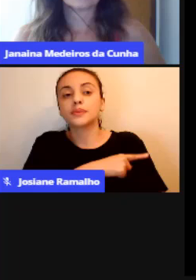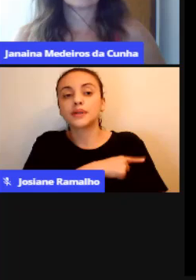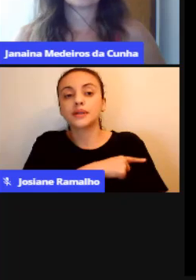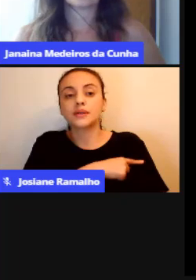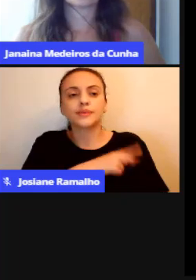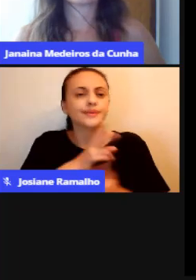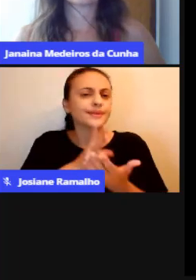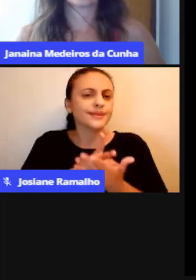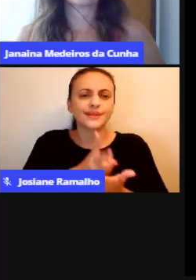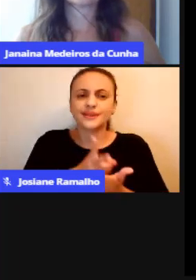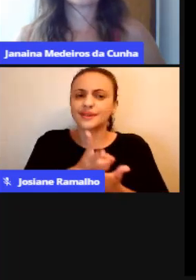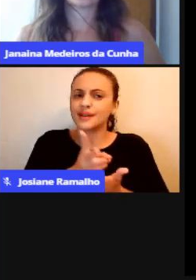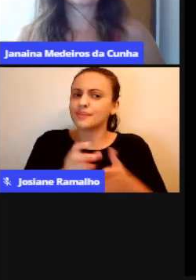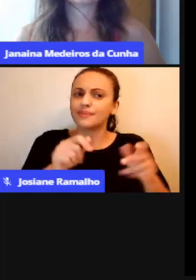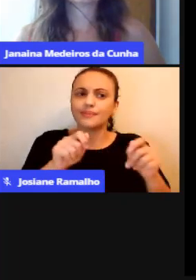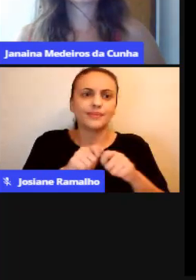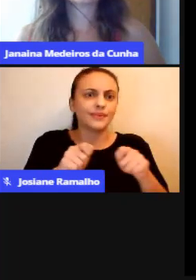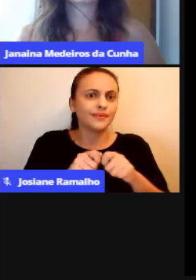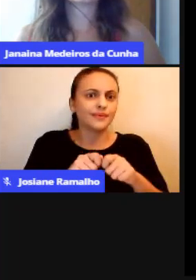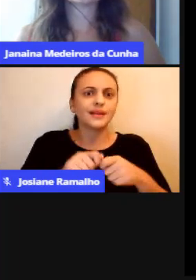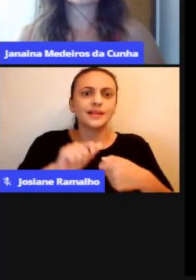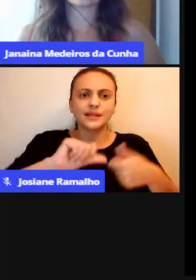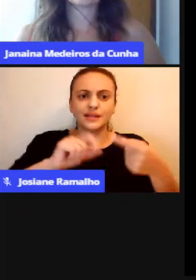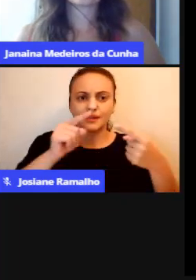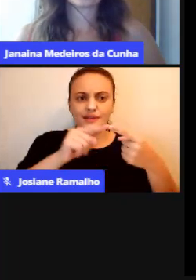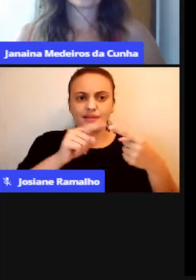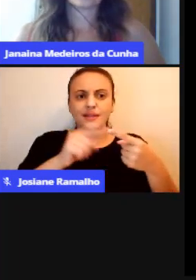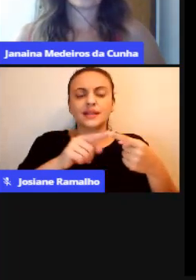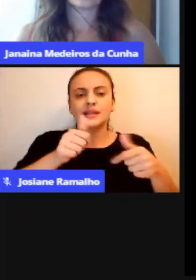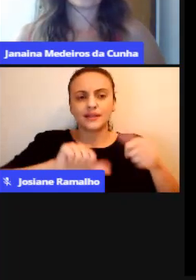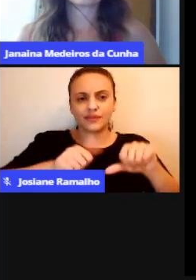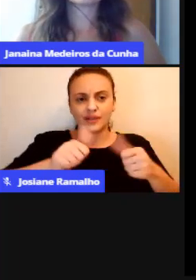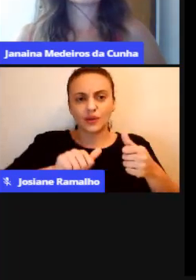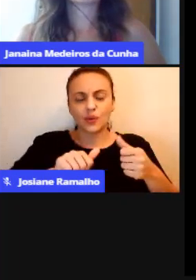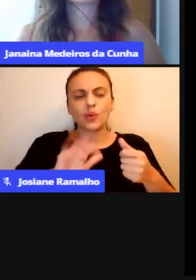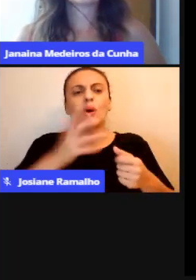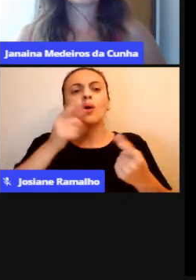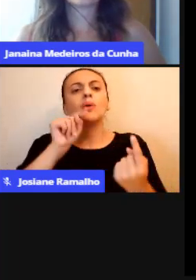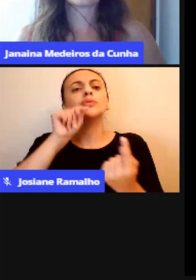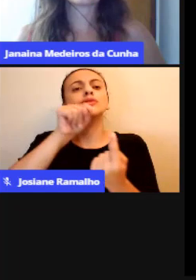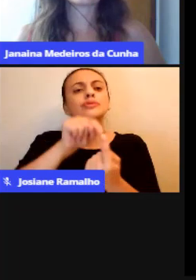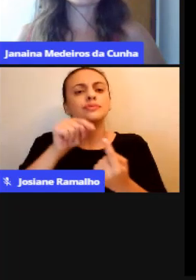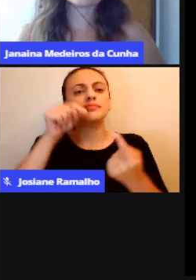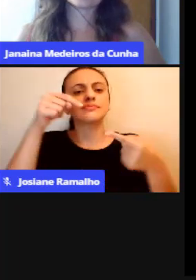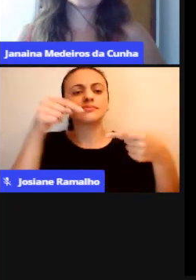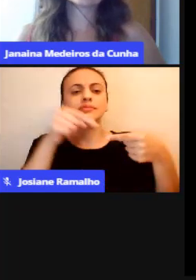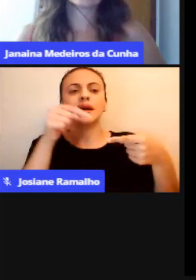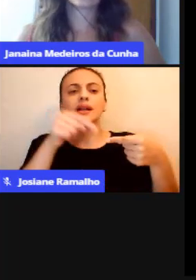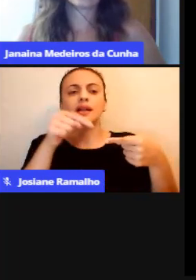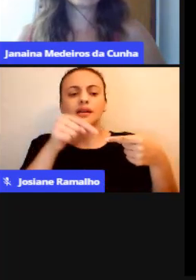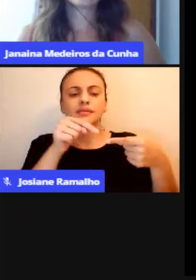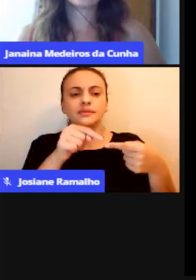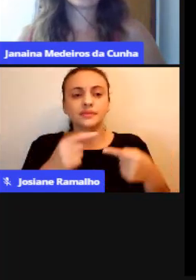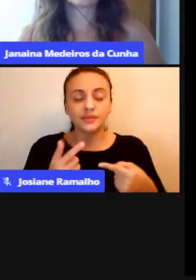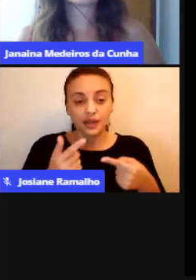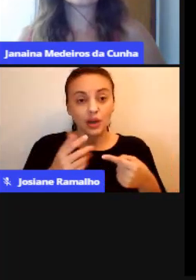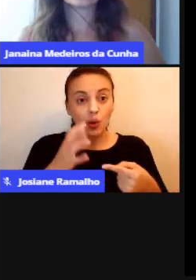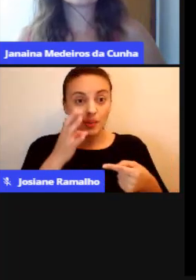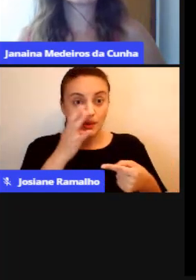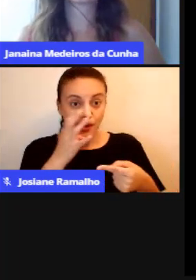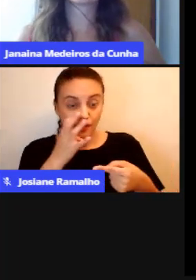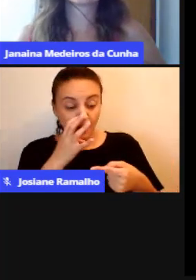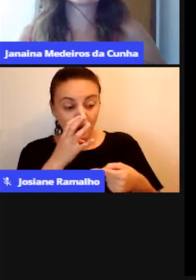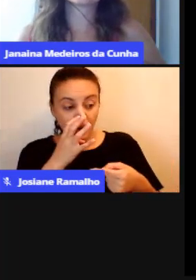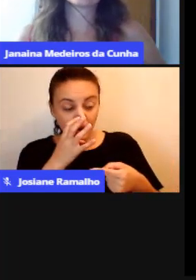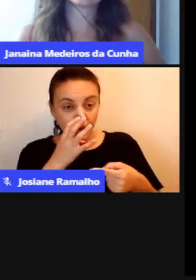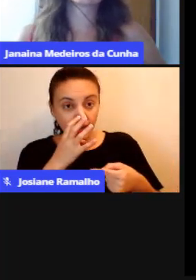realizando essa avaliação diagnóstica, né? E o que ela visa, né? Ela visa determinar a presença ou